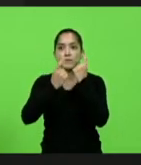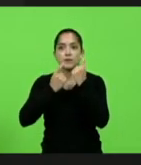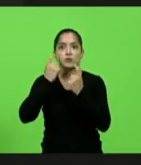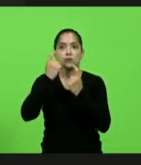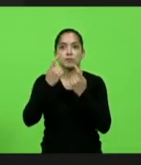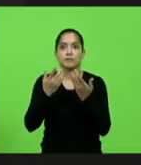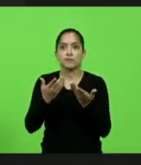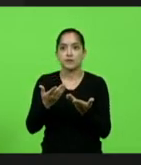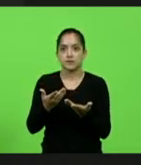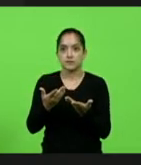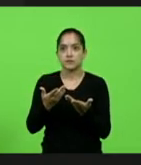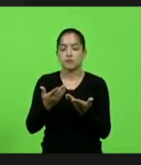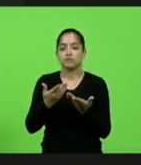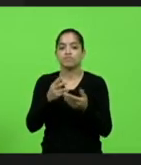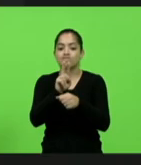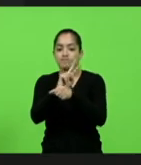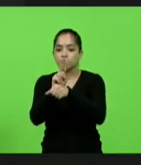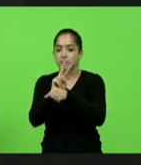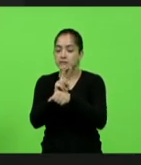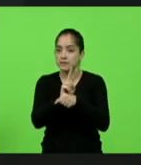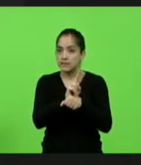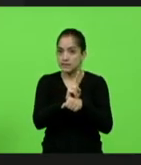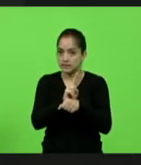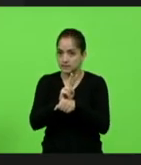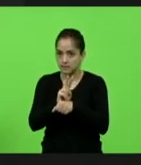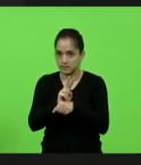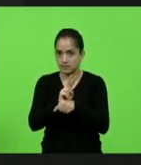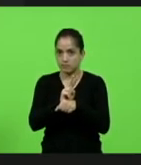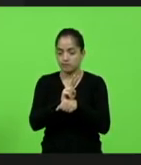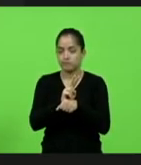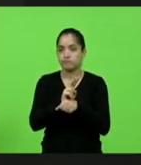à fiscalização de tal projeto de lei.